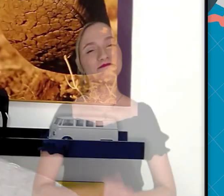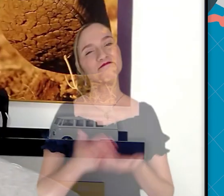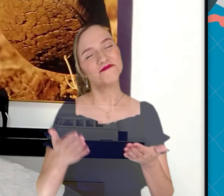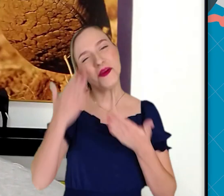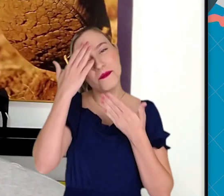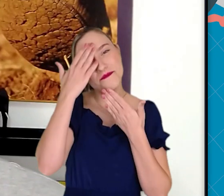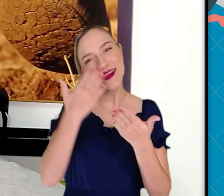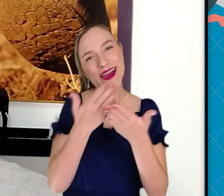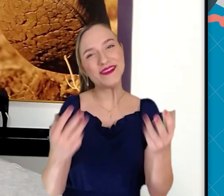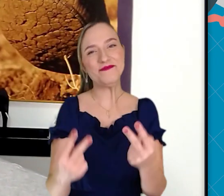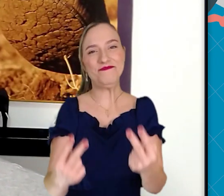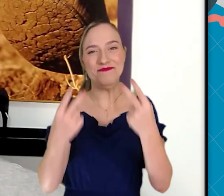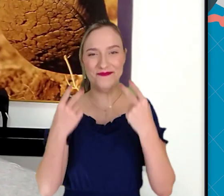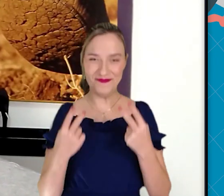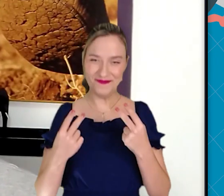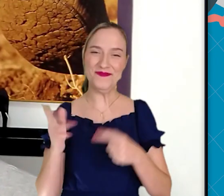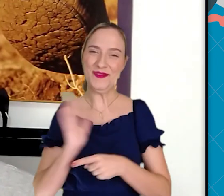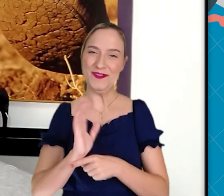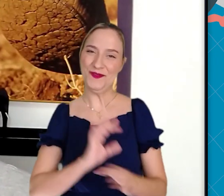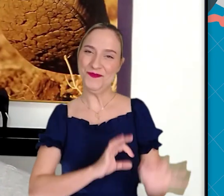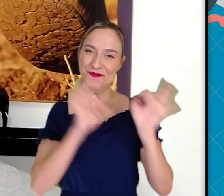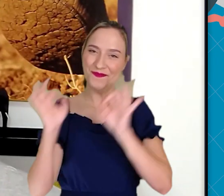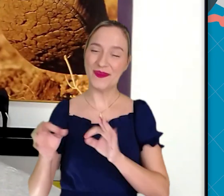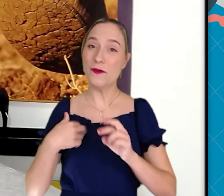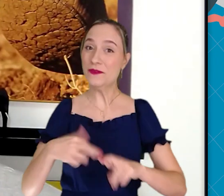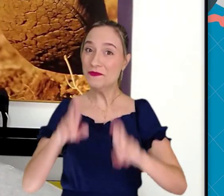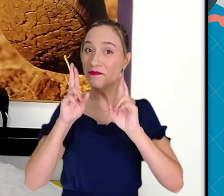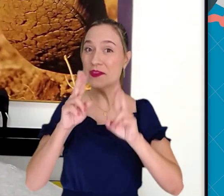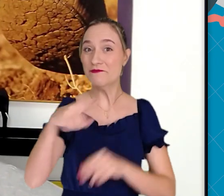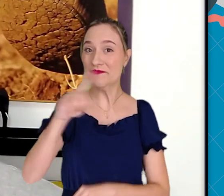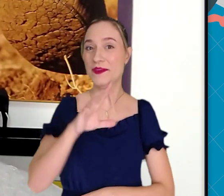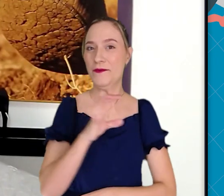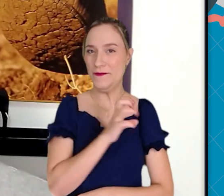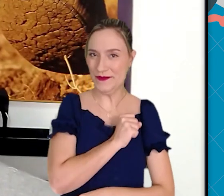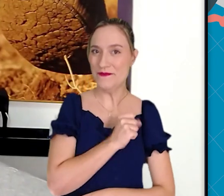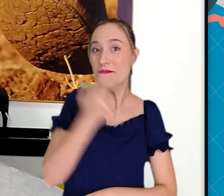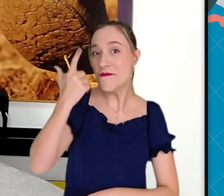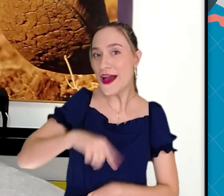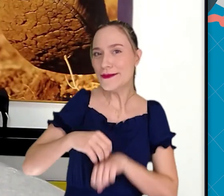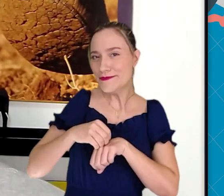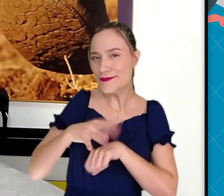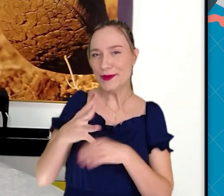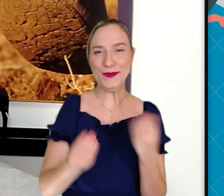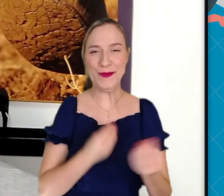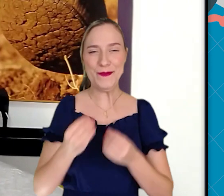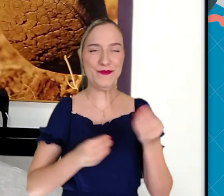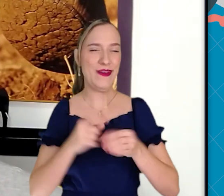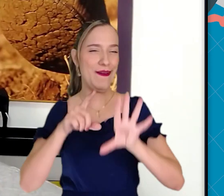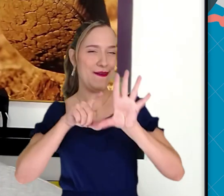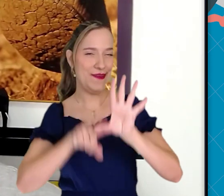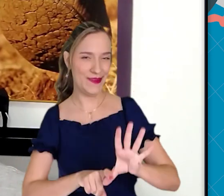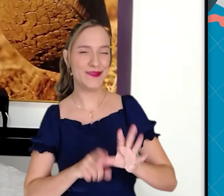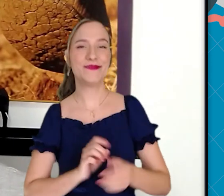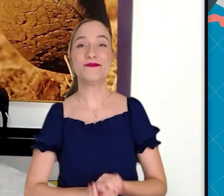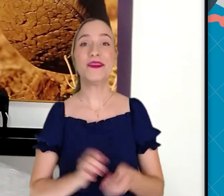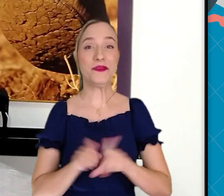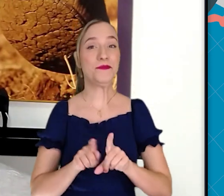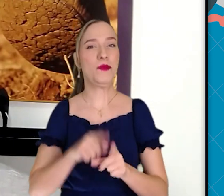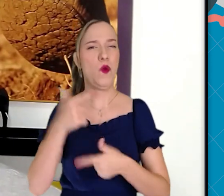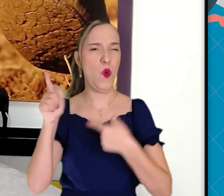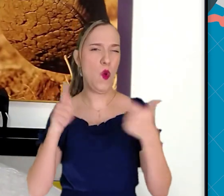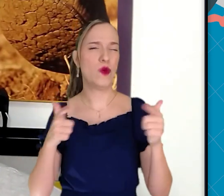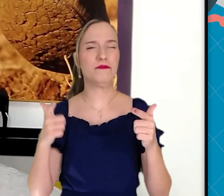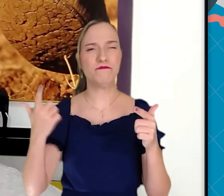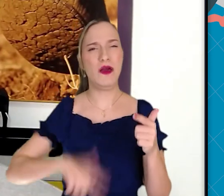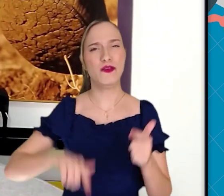pessoal, muito obrigado por você ter assistido esse vídeo. Espero que você tenha gostado um pouco mais sobre Angola, a gente falou. Existem outras